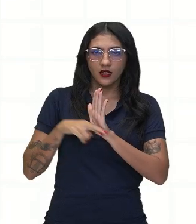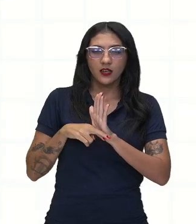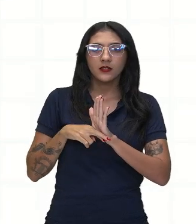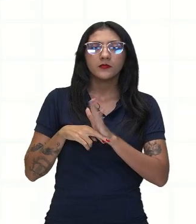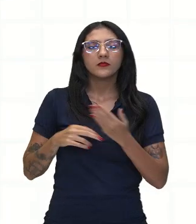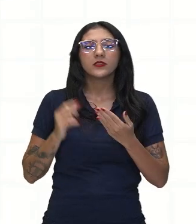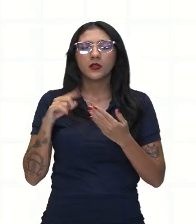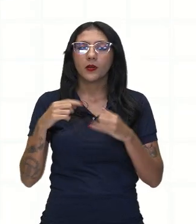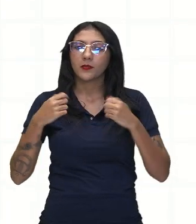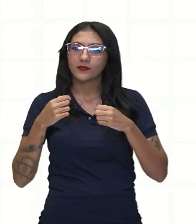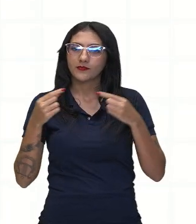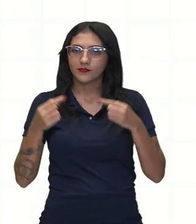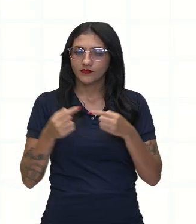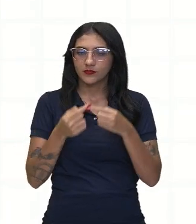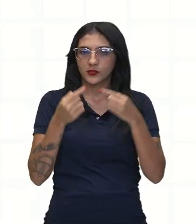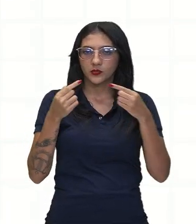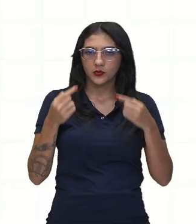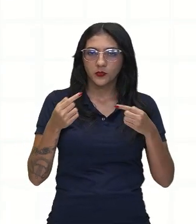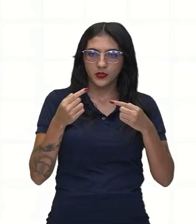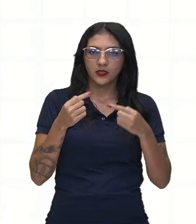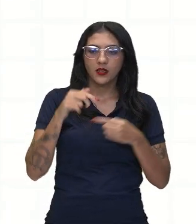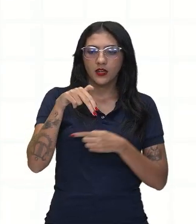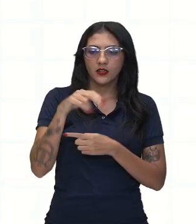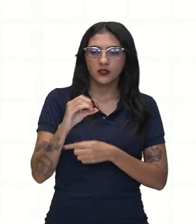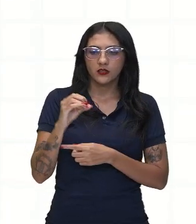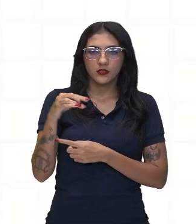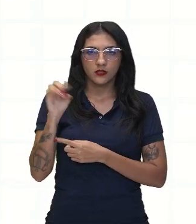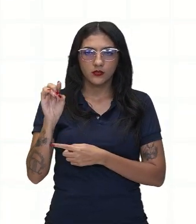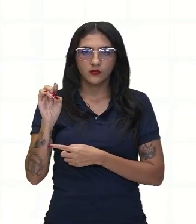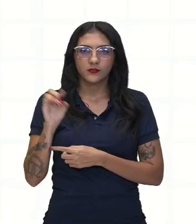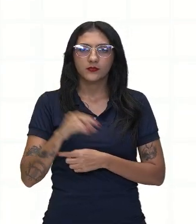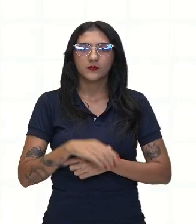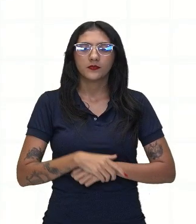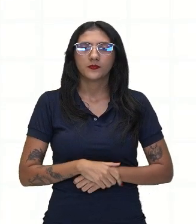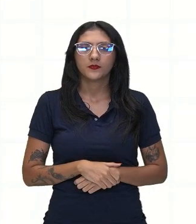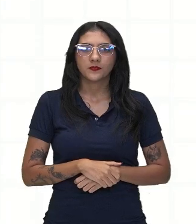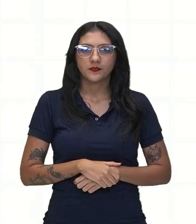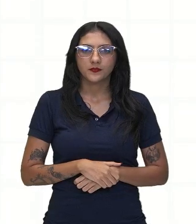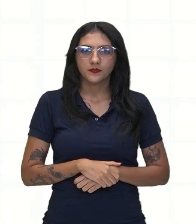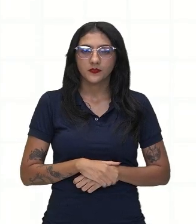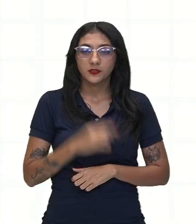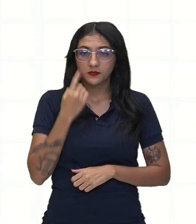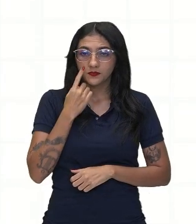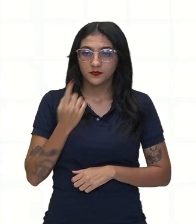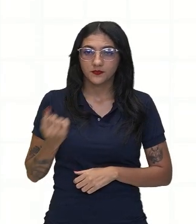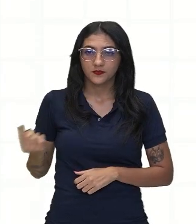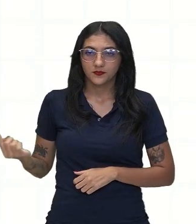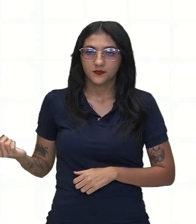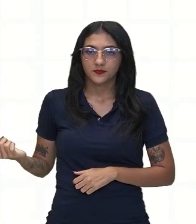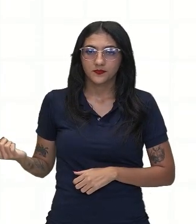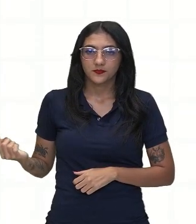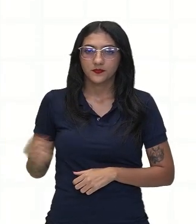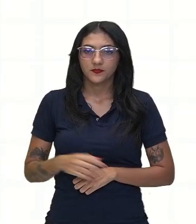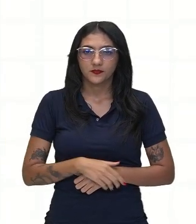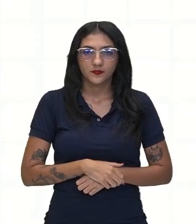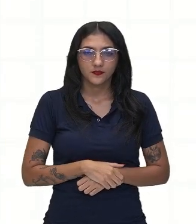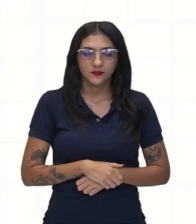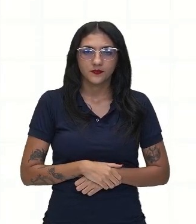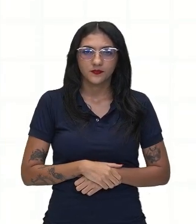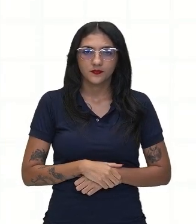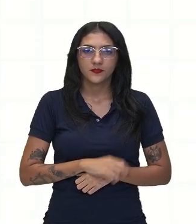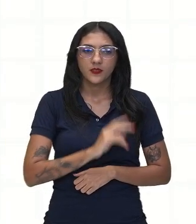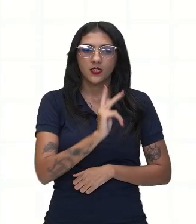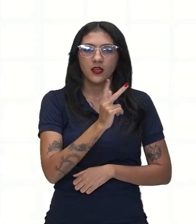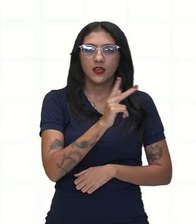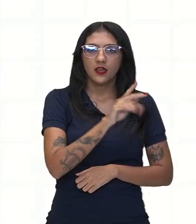Essa oxítona, ela vai ser acentuada. E herói, eu separo herói,